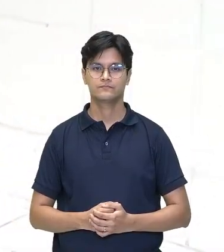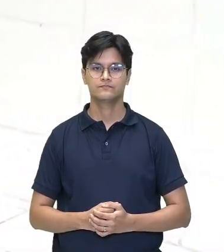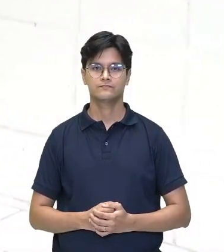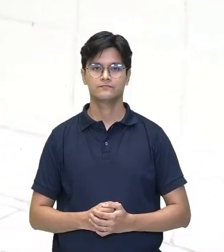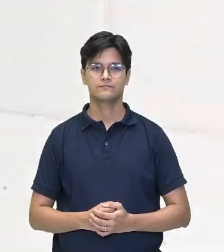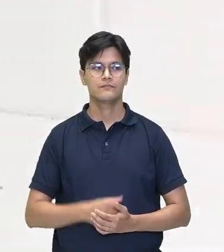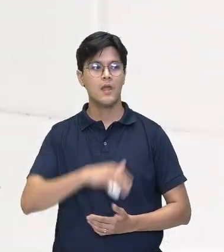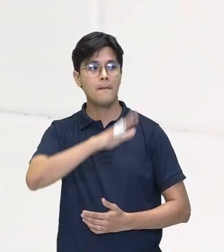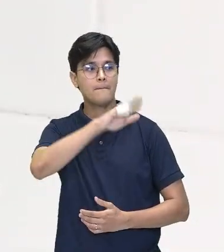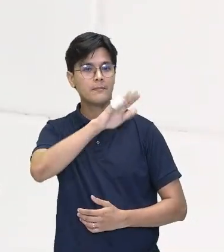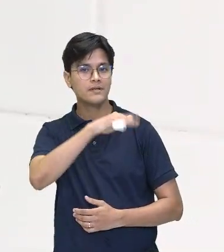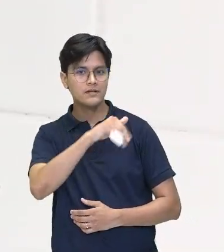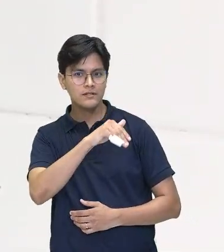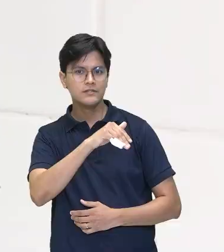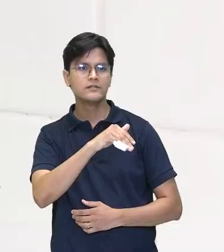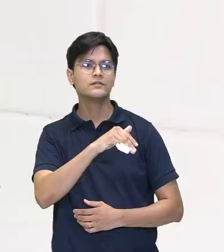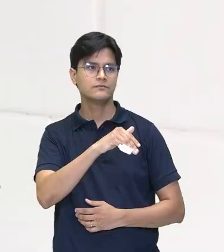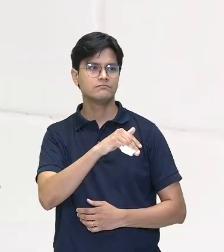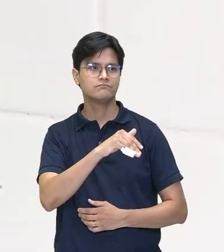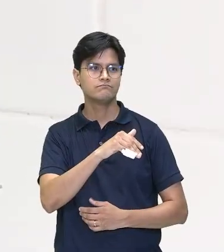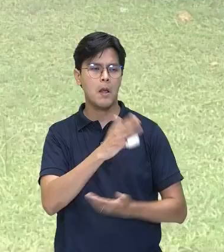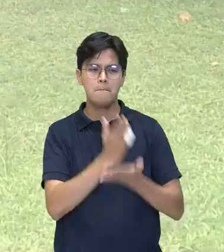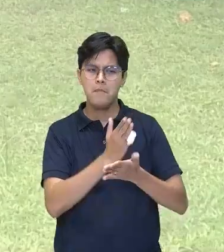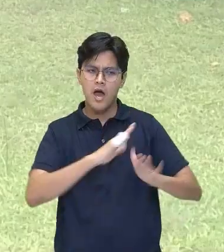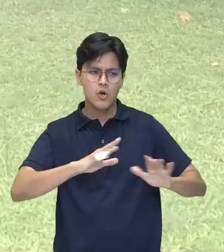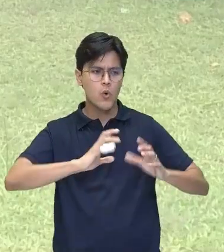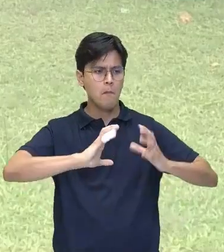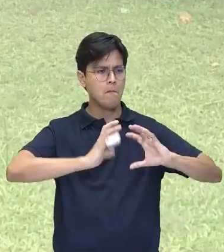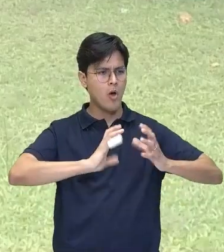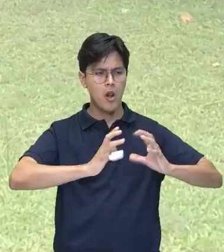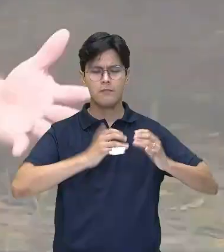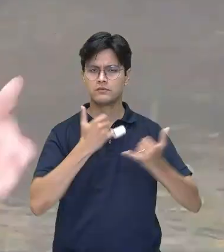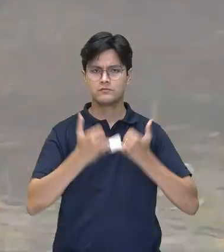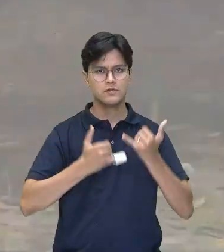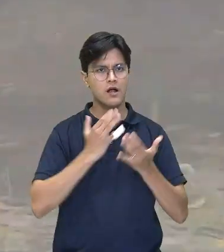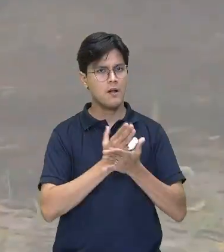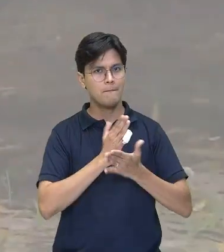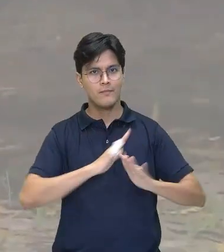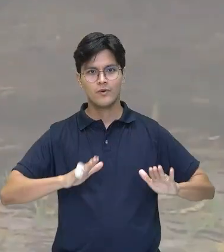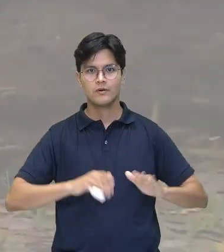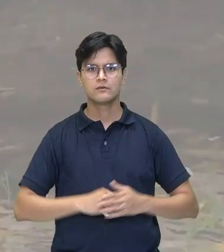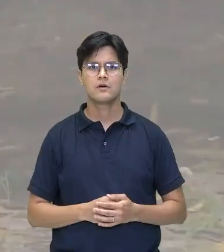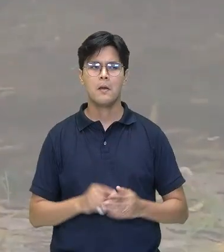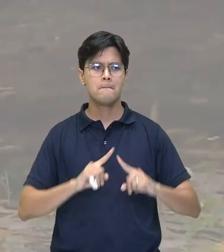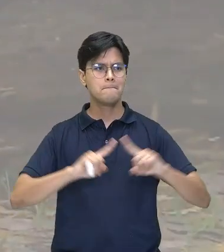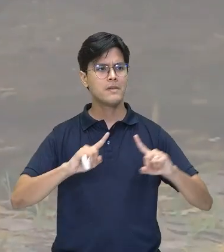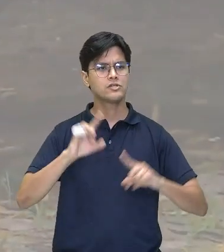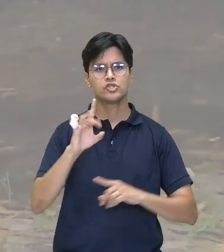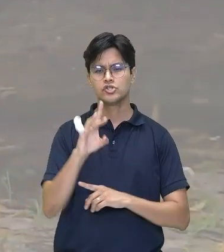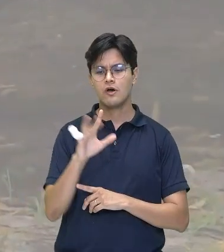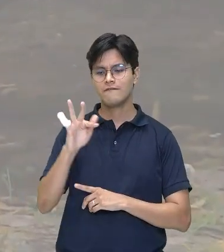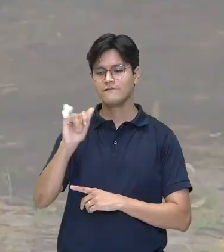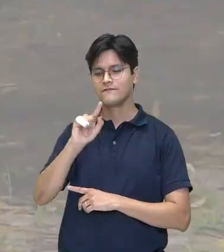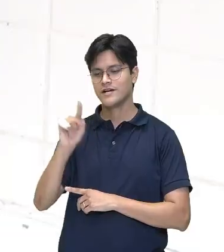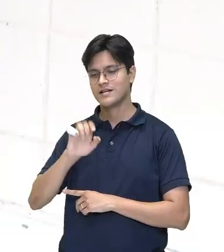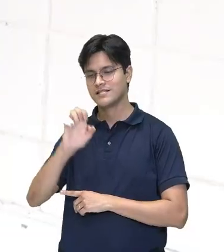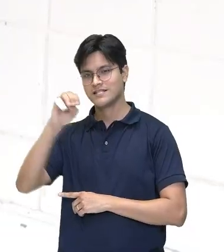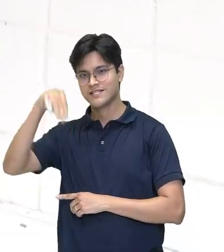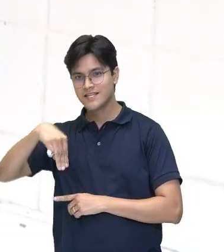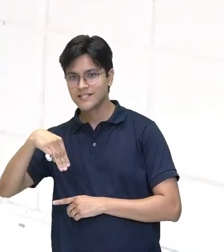Ô menino, chega de bola! Mas mãe, só fazem 1 hora que eu tô